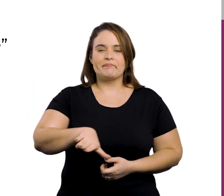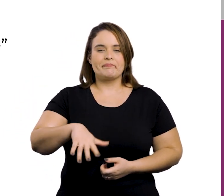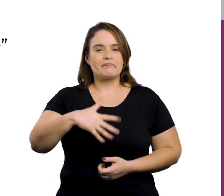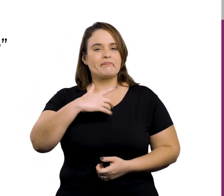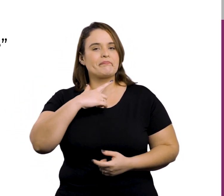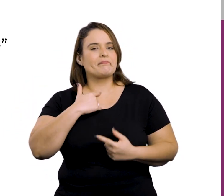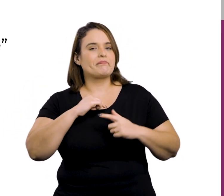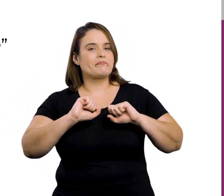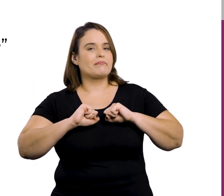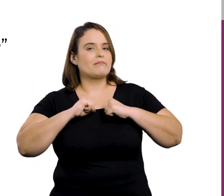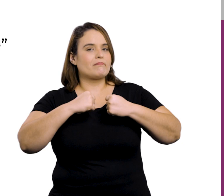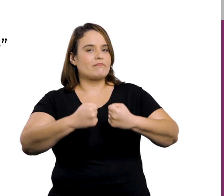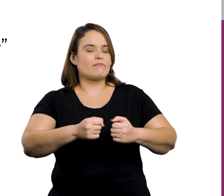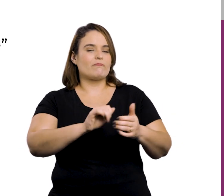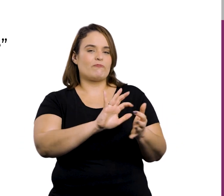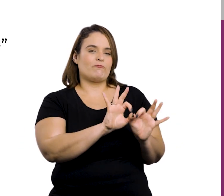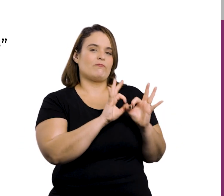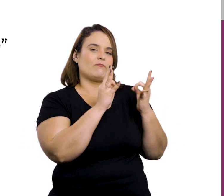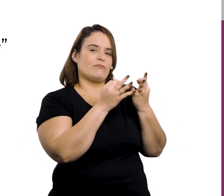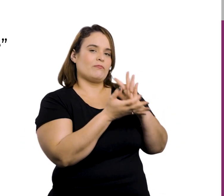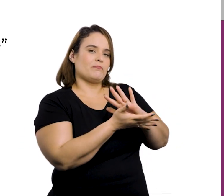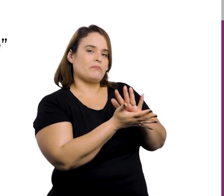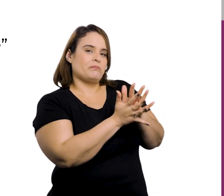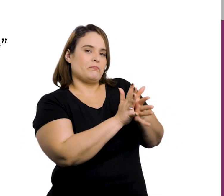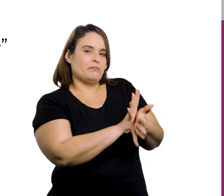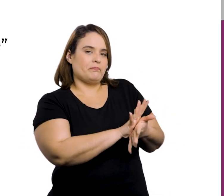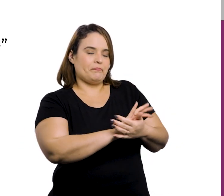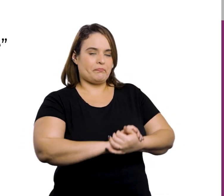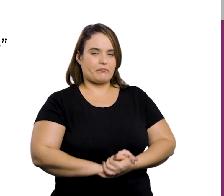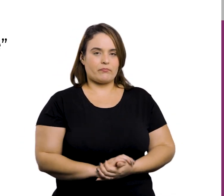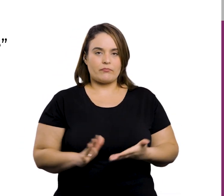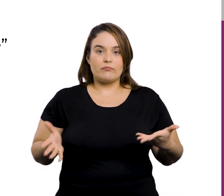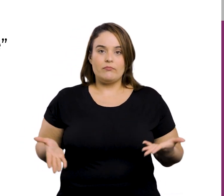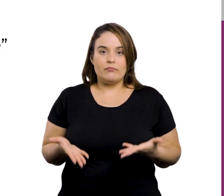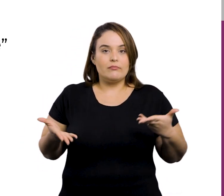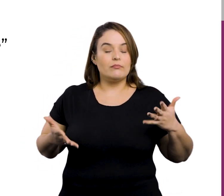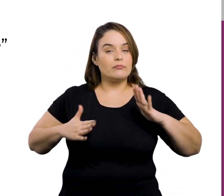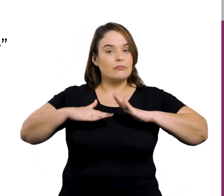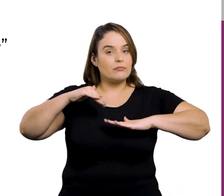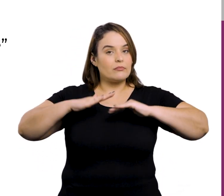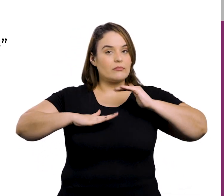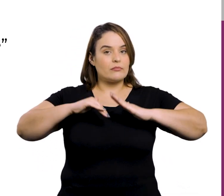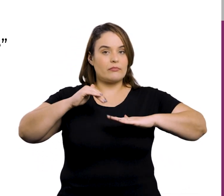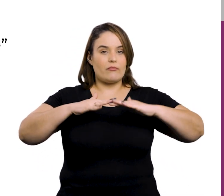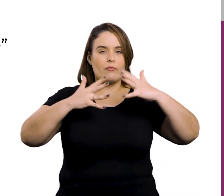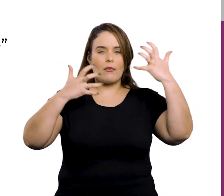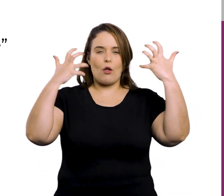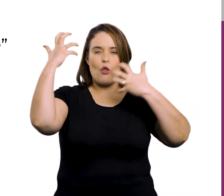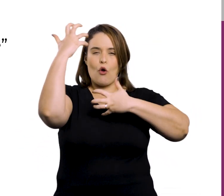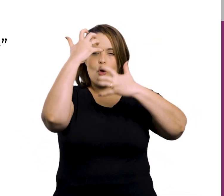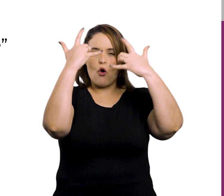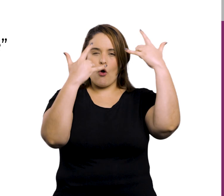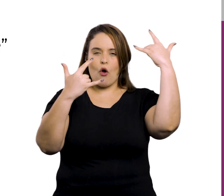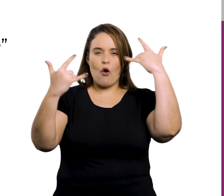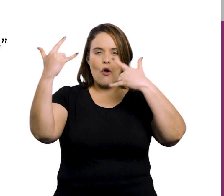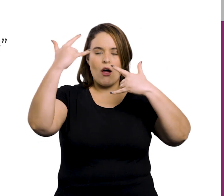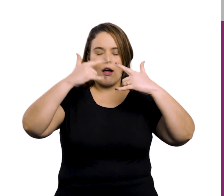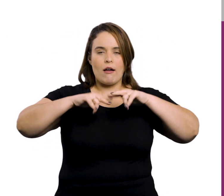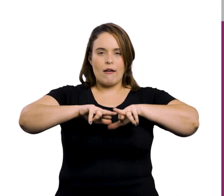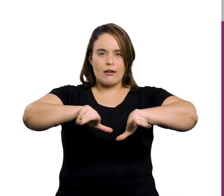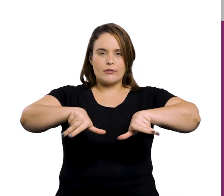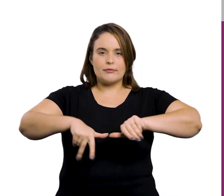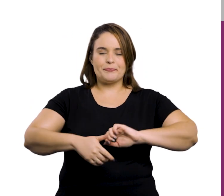em um esforço de destruir os valores familiares, incentivando-as às práticas de erotização,